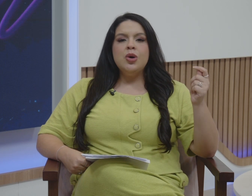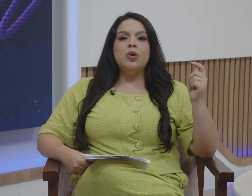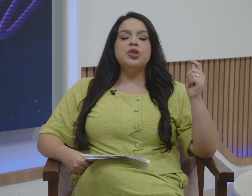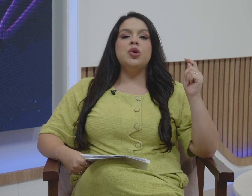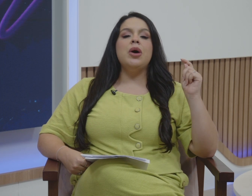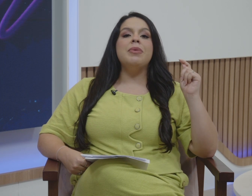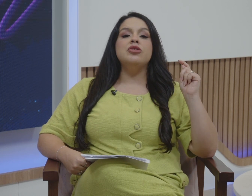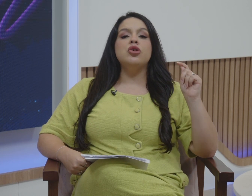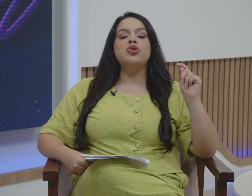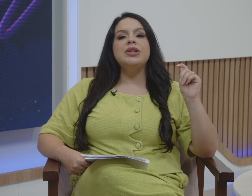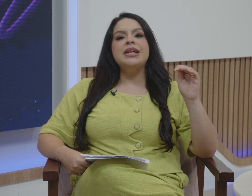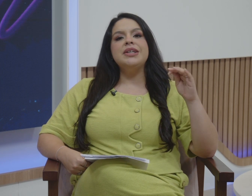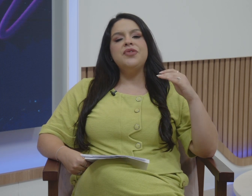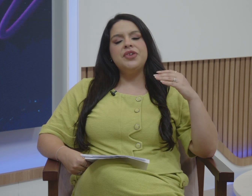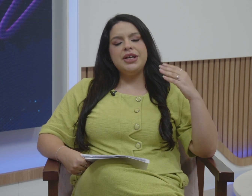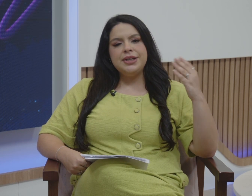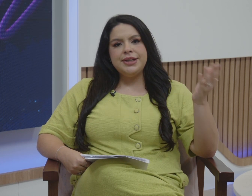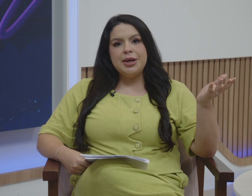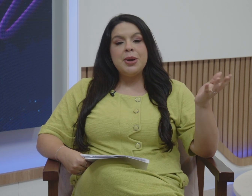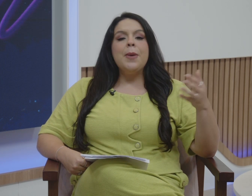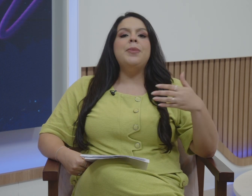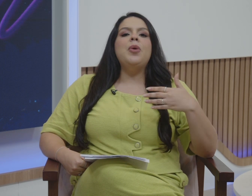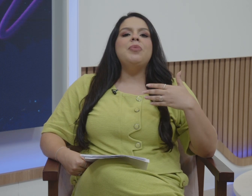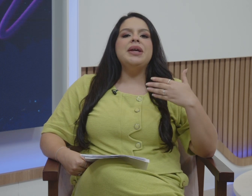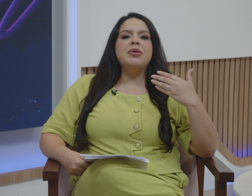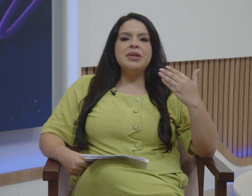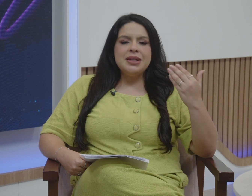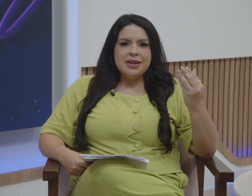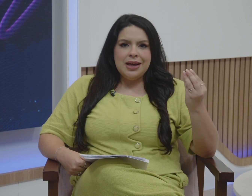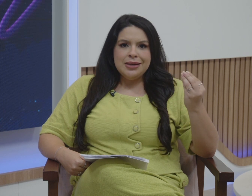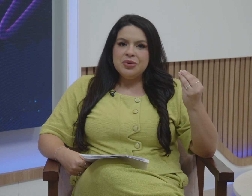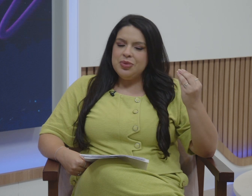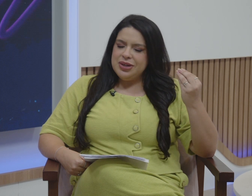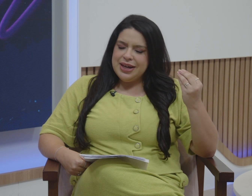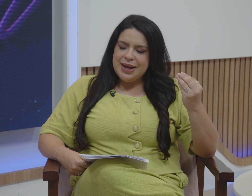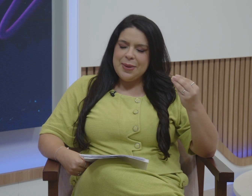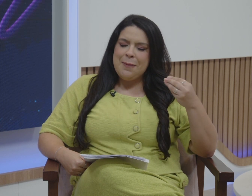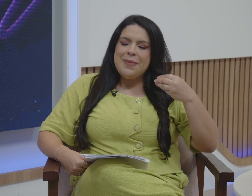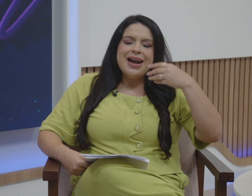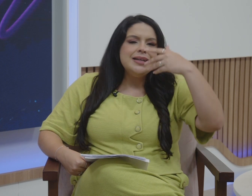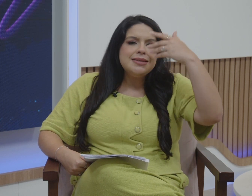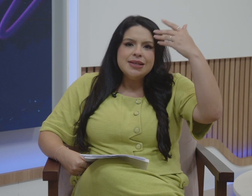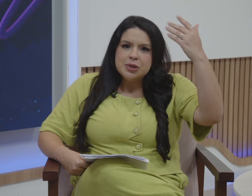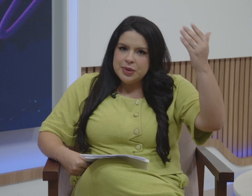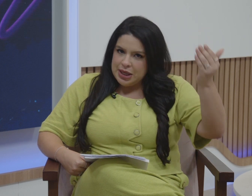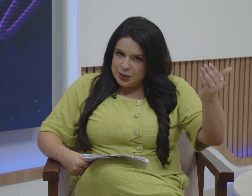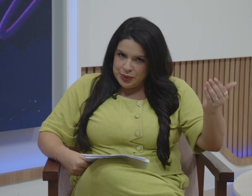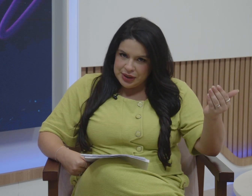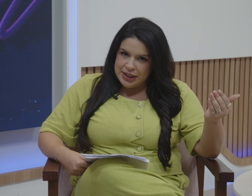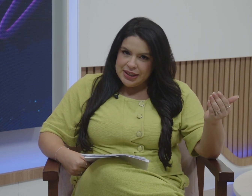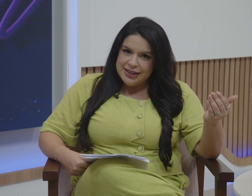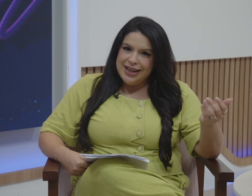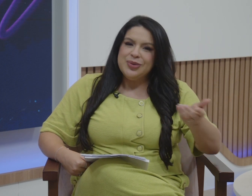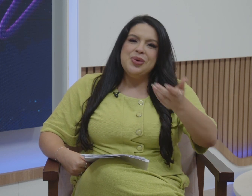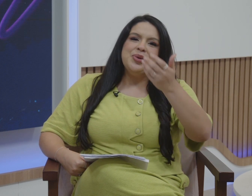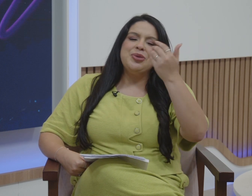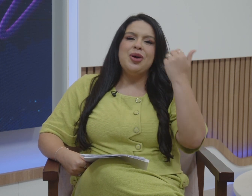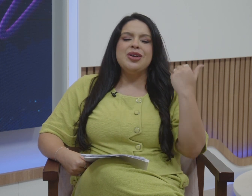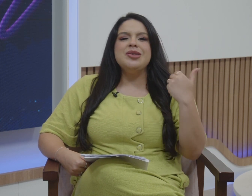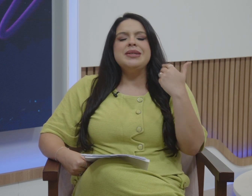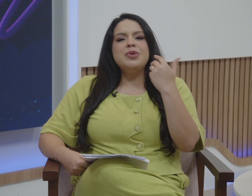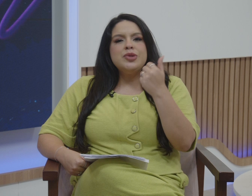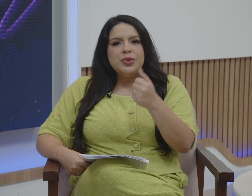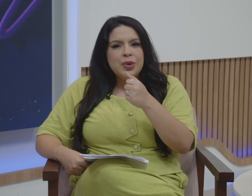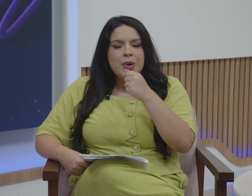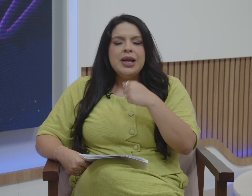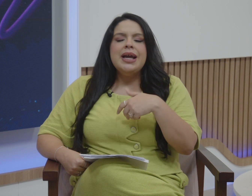conversando hoje com a Major Juliane Freire, que é bombeira militar e uma mulher mais que inspiradora, né? No outro bloco